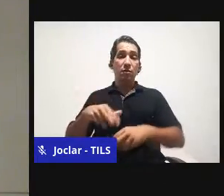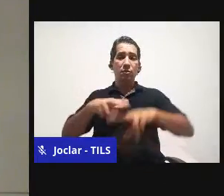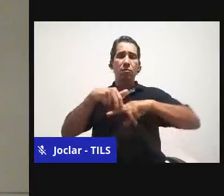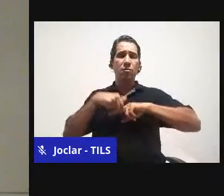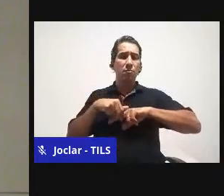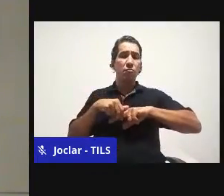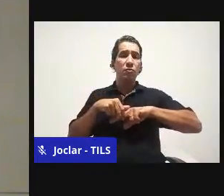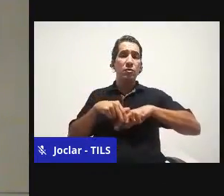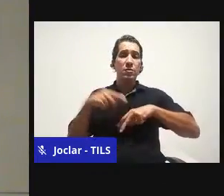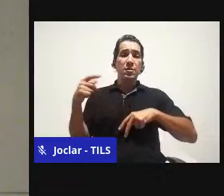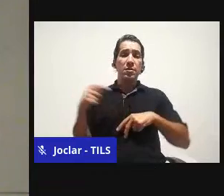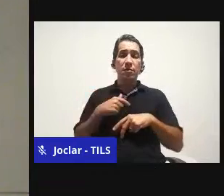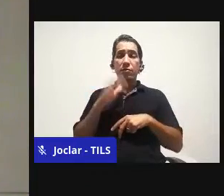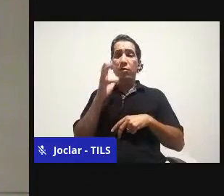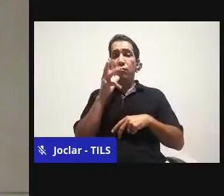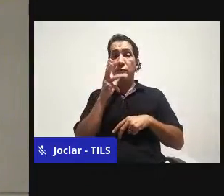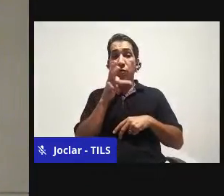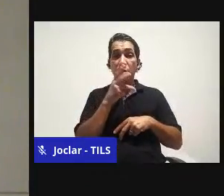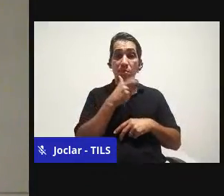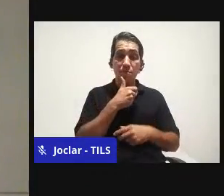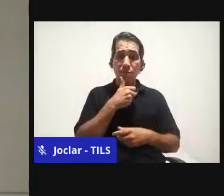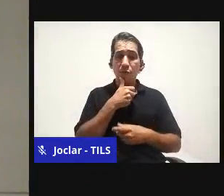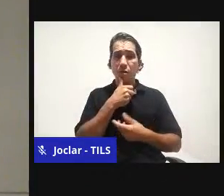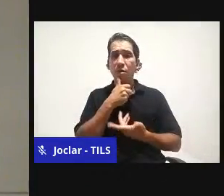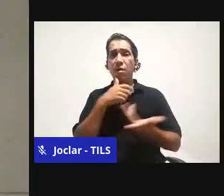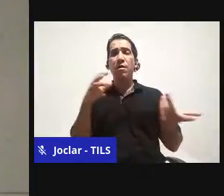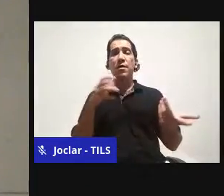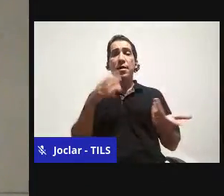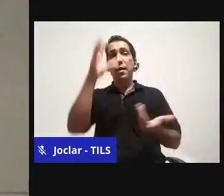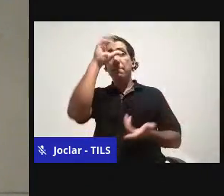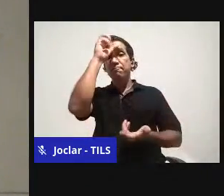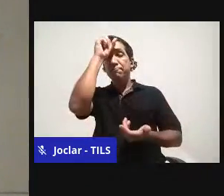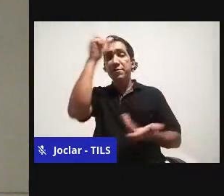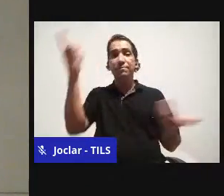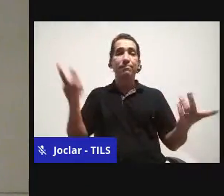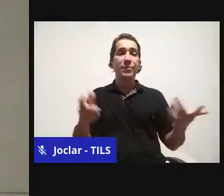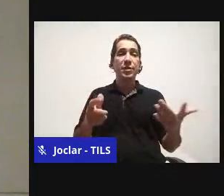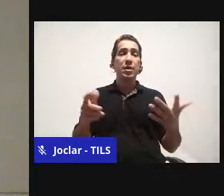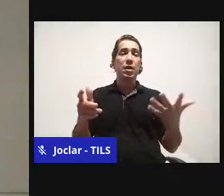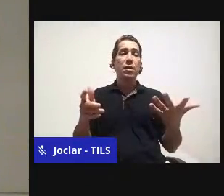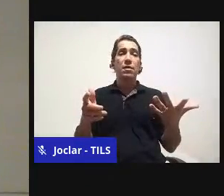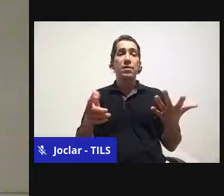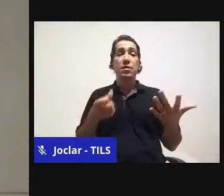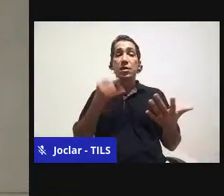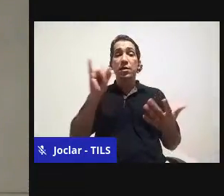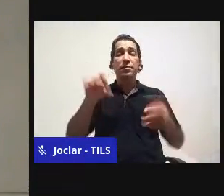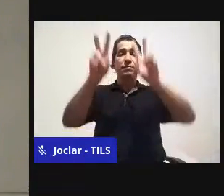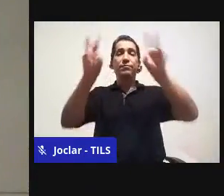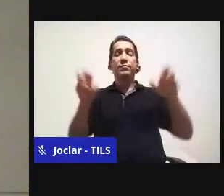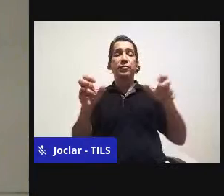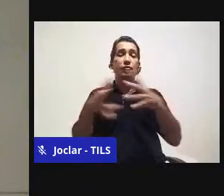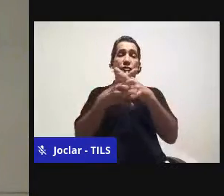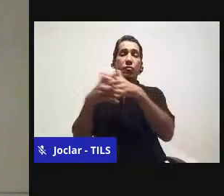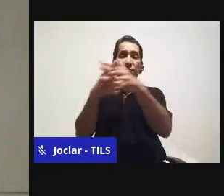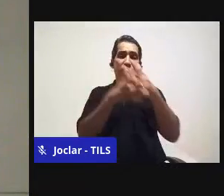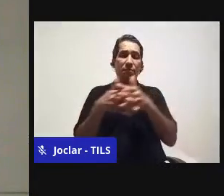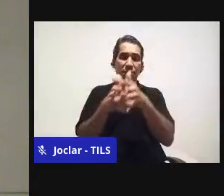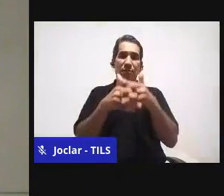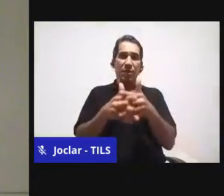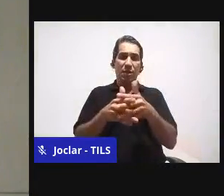Porque, de fato, eu não posso aprender única e exclusivamente por assimilação, tem que ser por acomodação. Pois